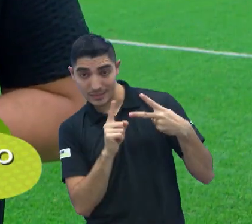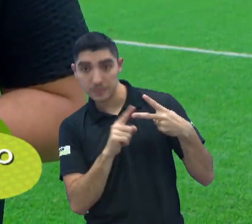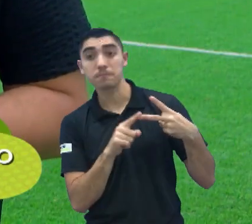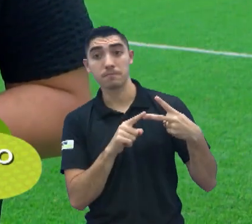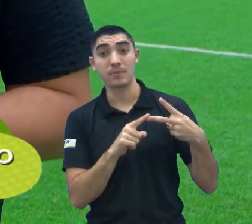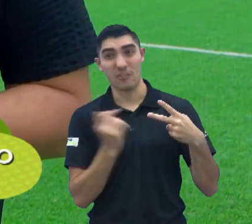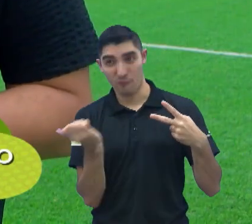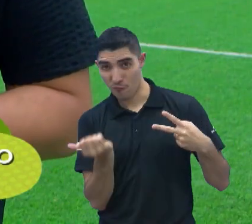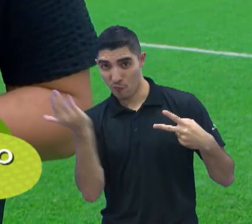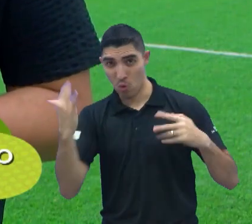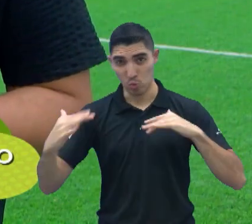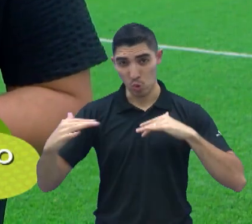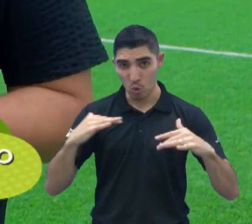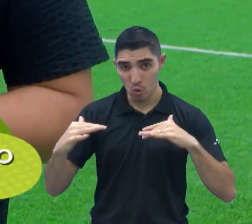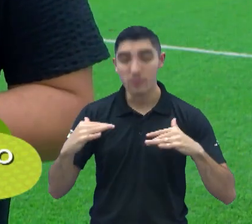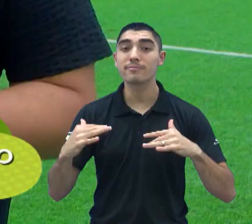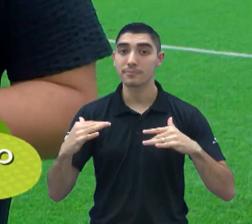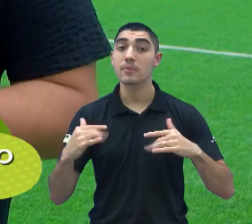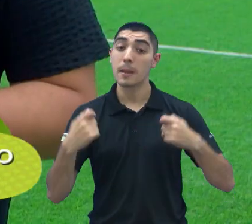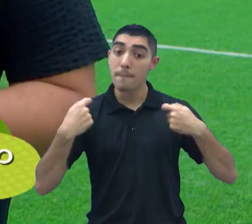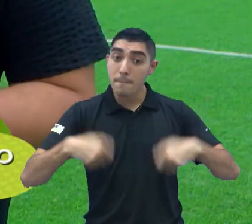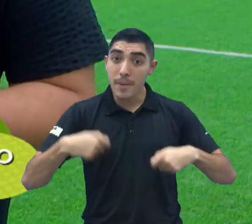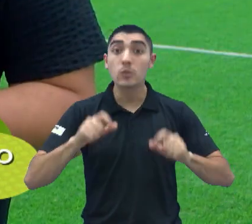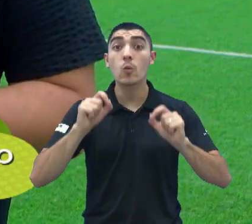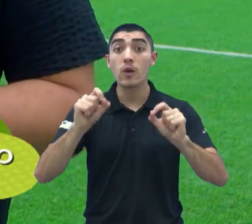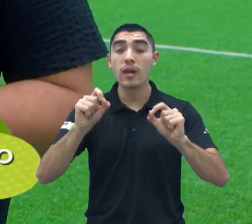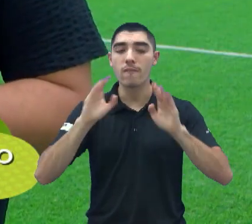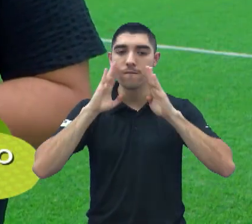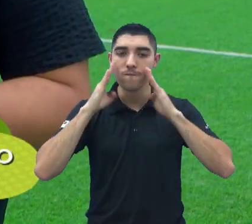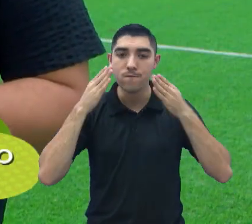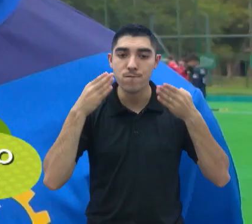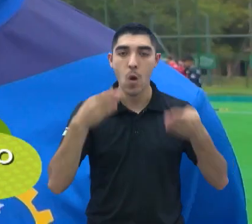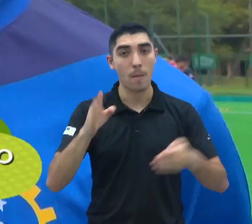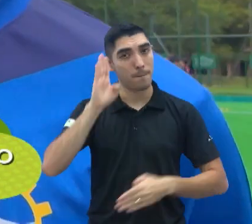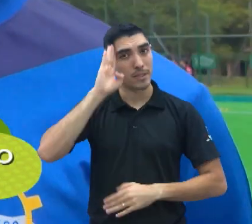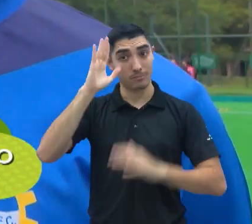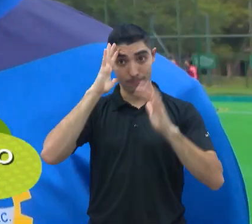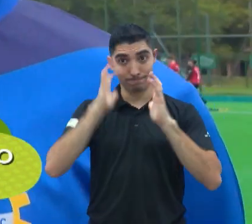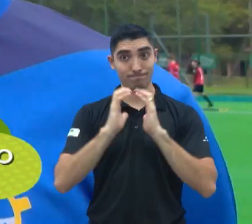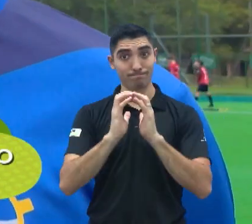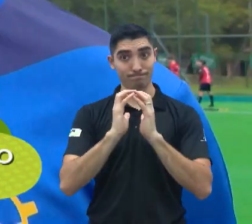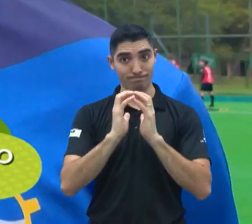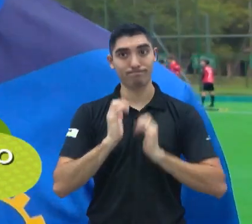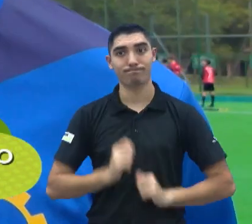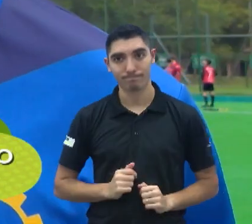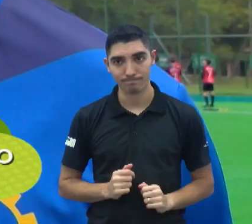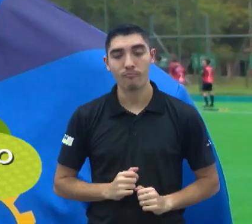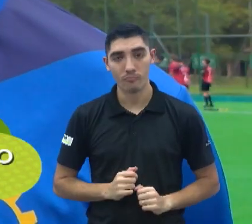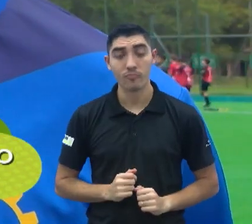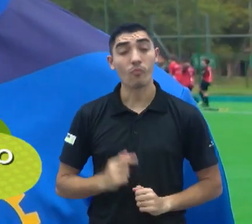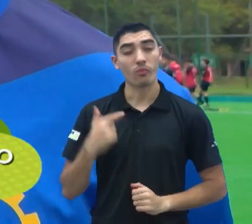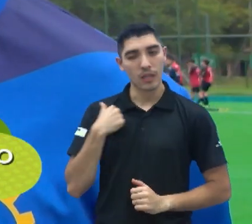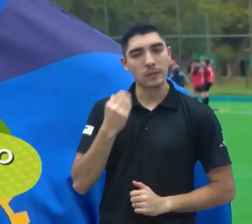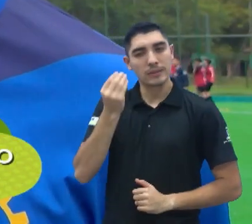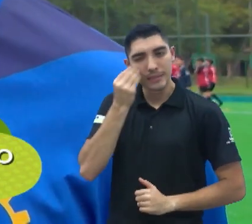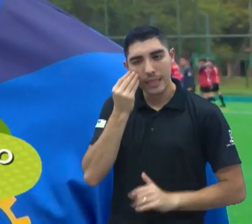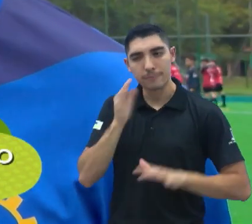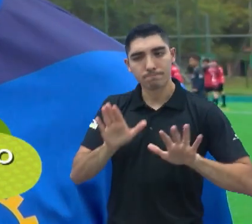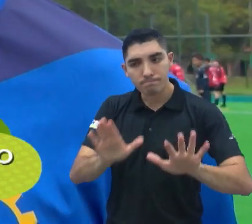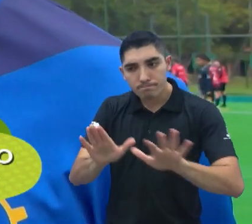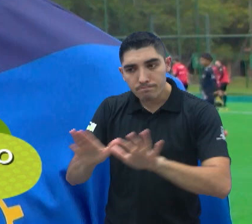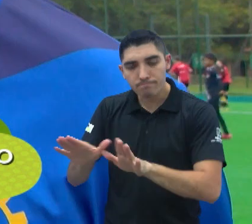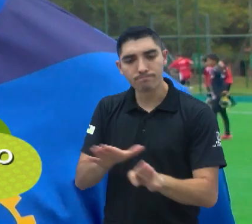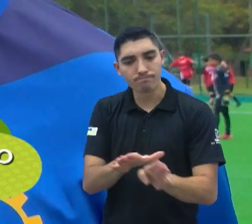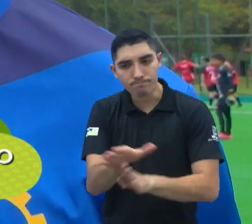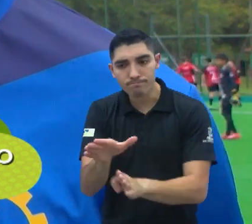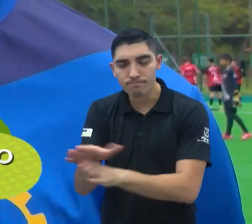em Cotia, é preciso trabalhar também o mental desses jogadores. A gente tenta segurar um pouco, né, essa